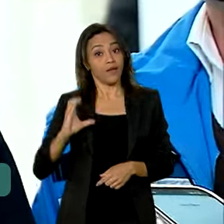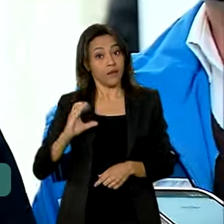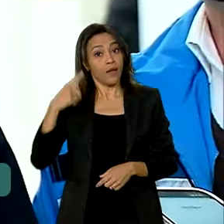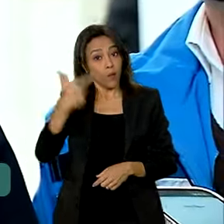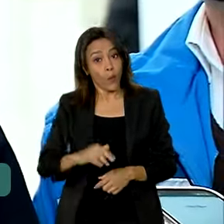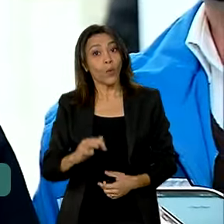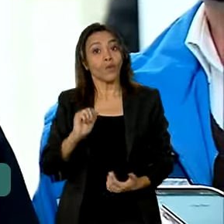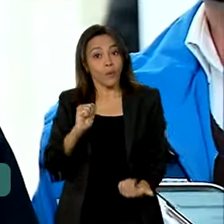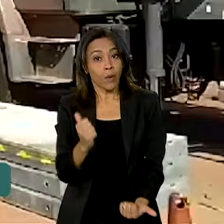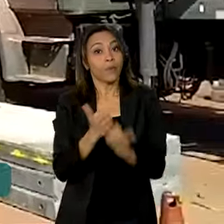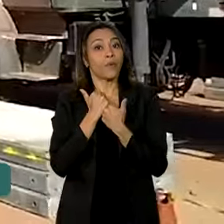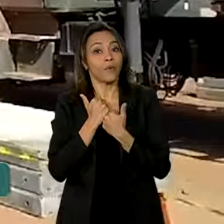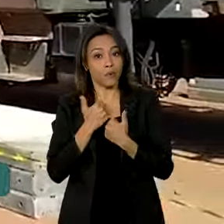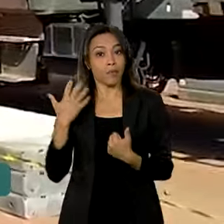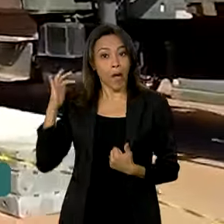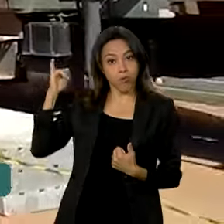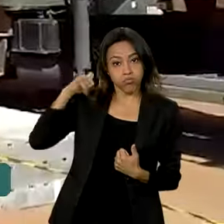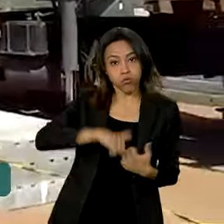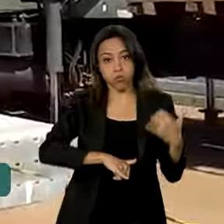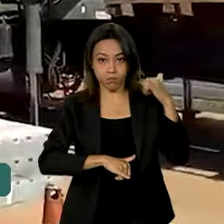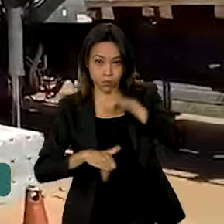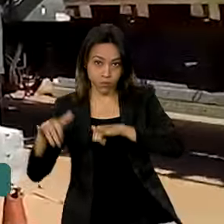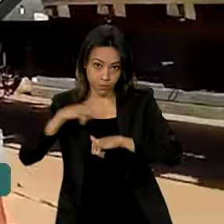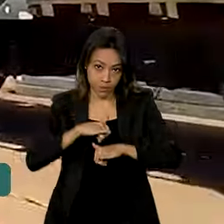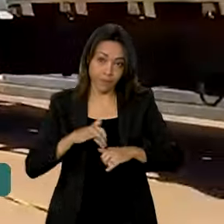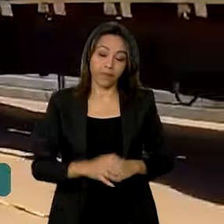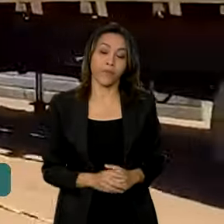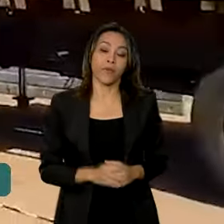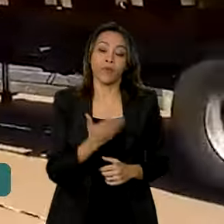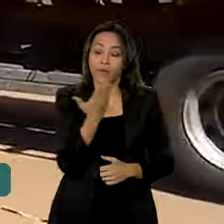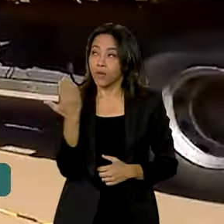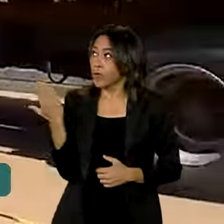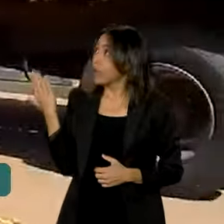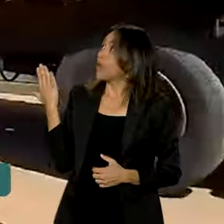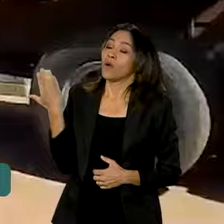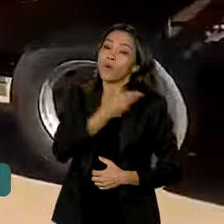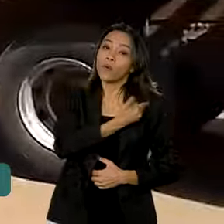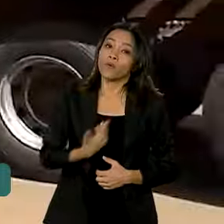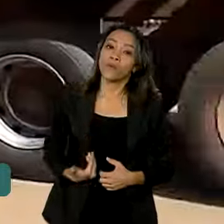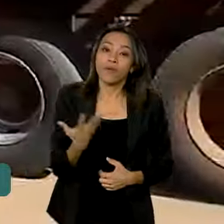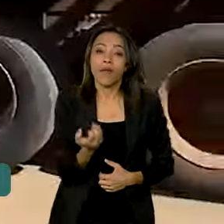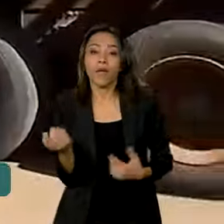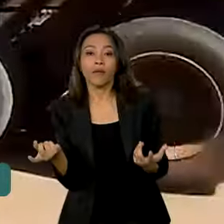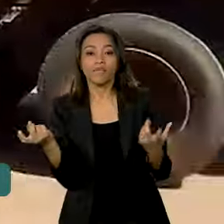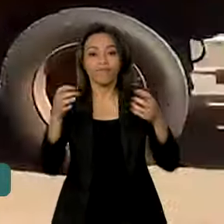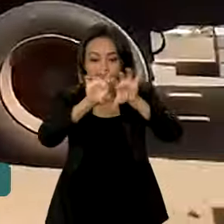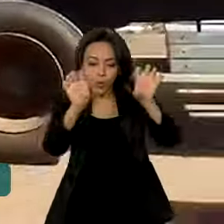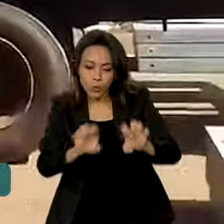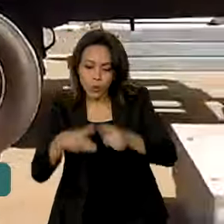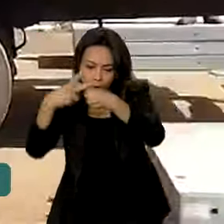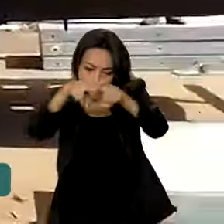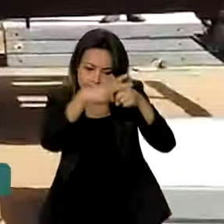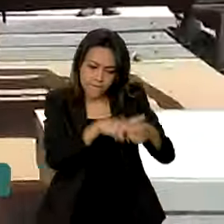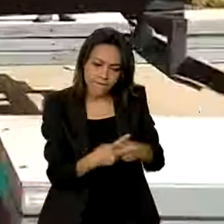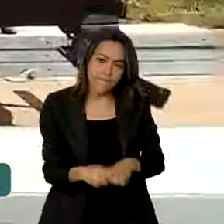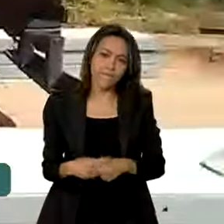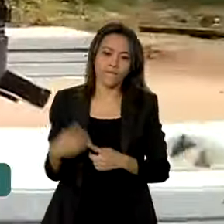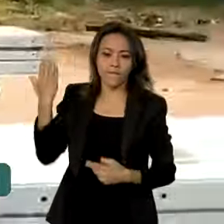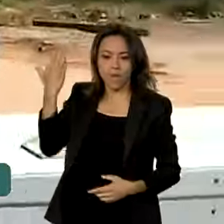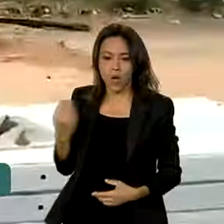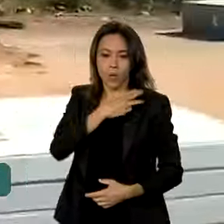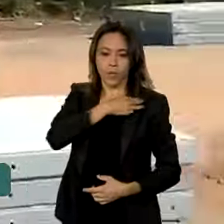como apoio para nós. O governo federal pretende recuperar toda a infraestrutura do estado. O ministro dos Transportes, Renan